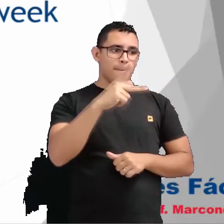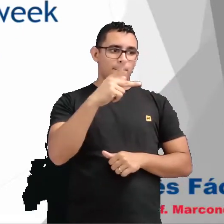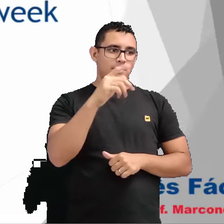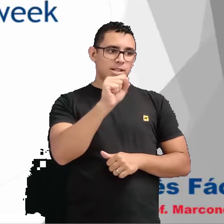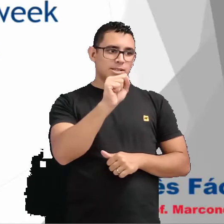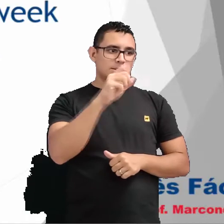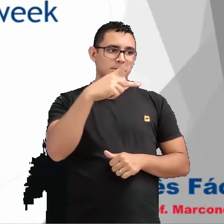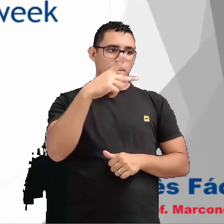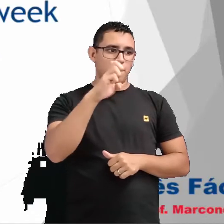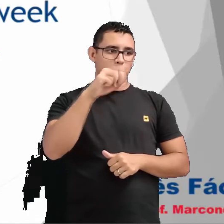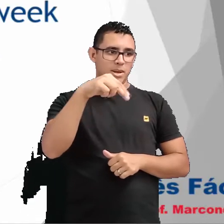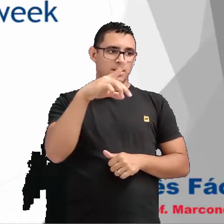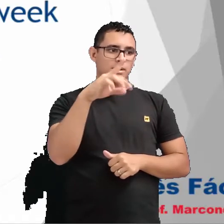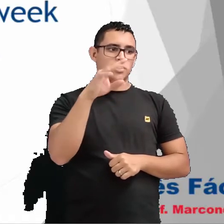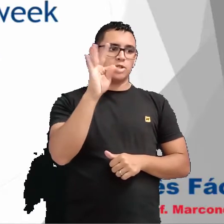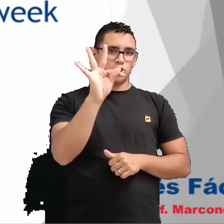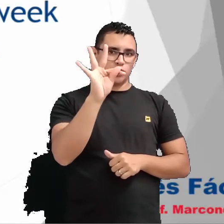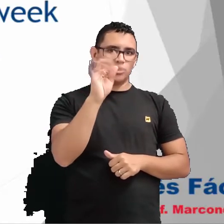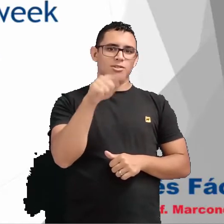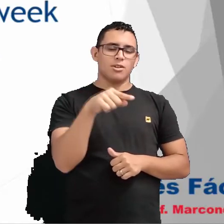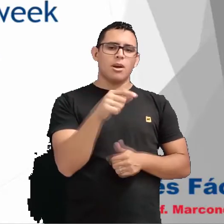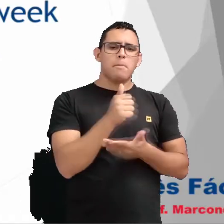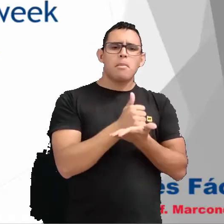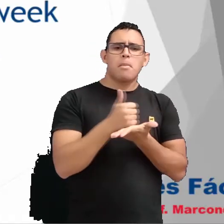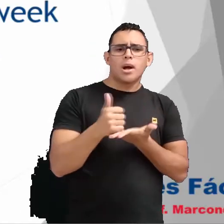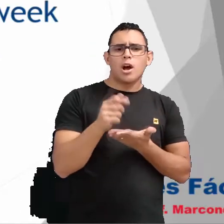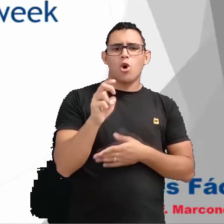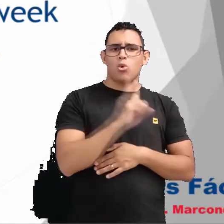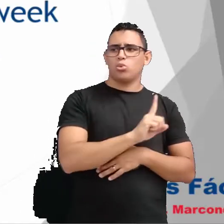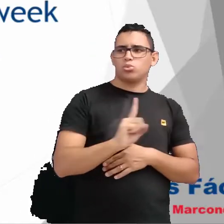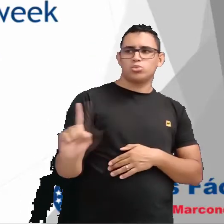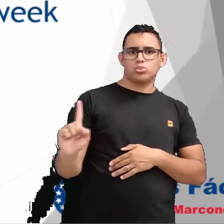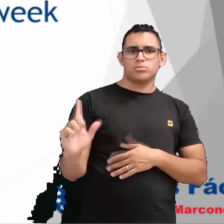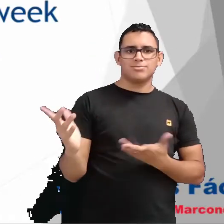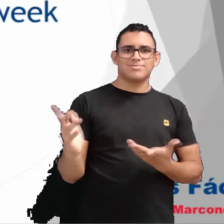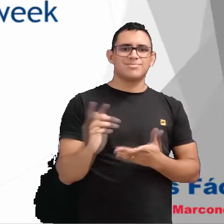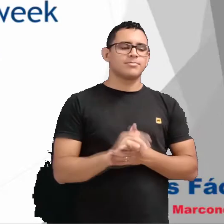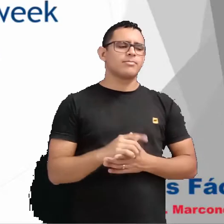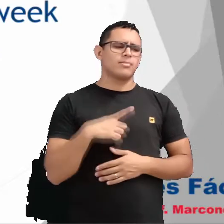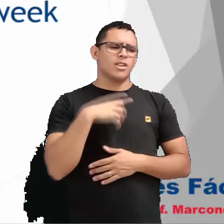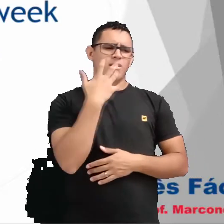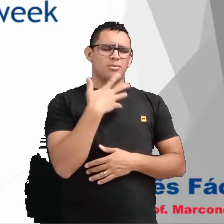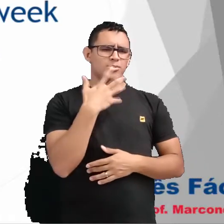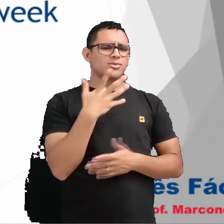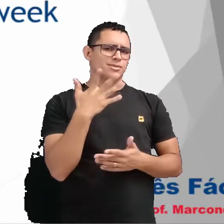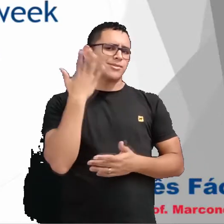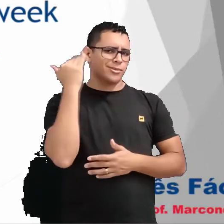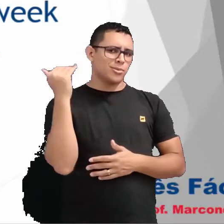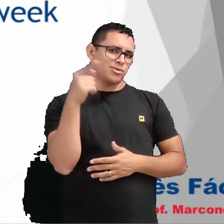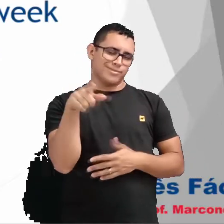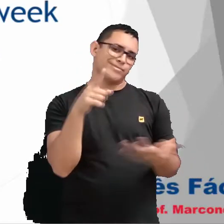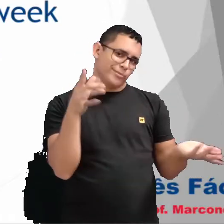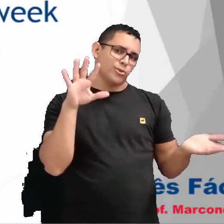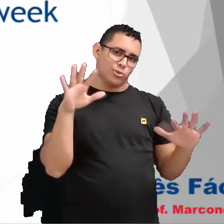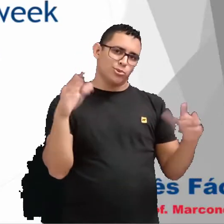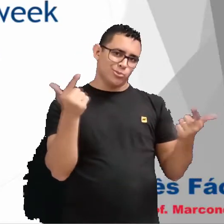spend, que significa, então, passar, né? To spend, né? Tem até uma música, não sei se muitos de vocês vão lembrar,